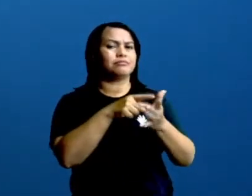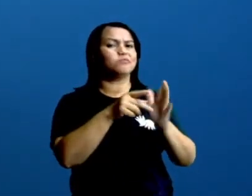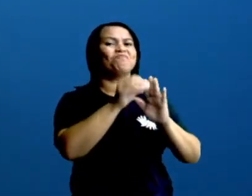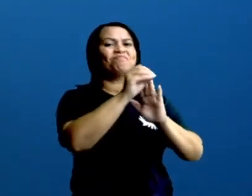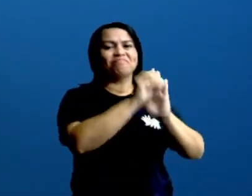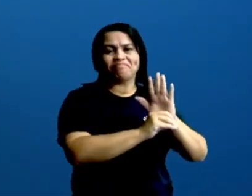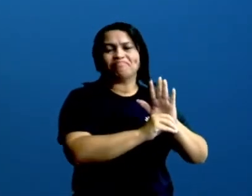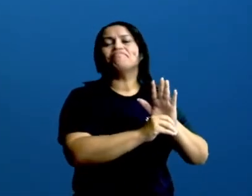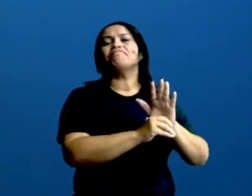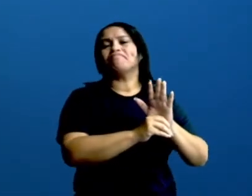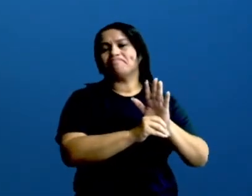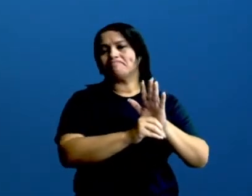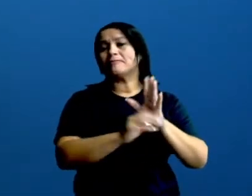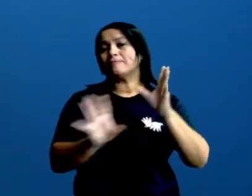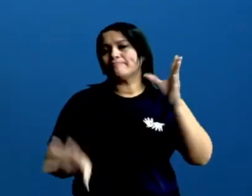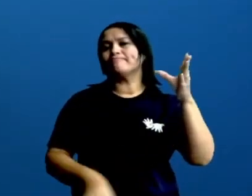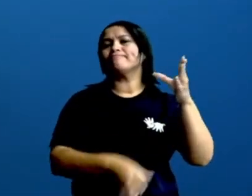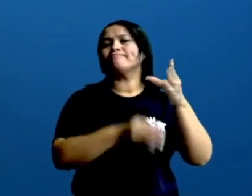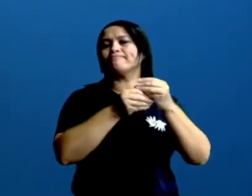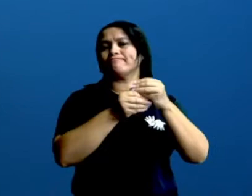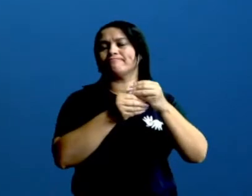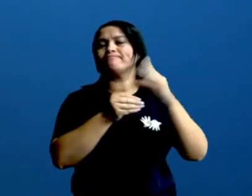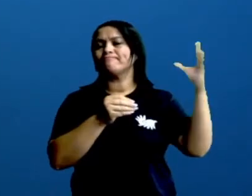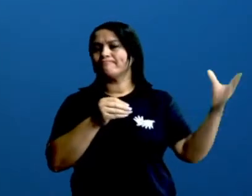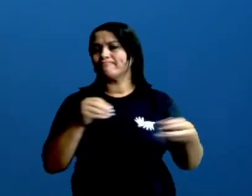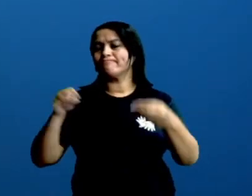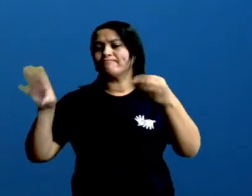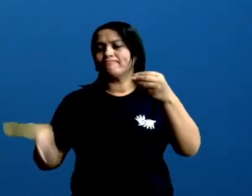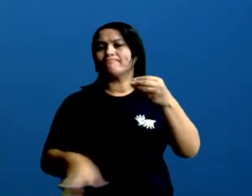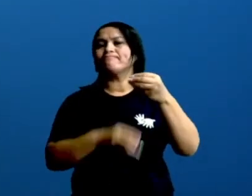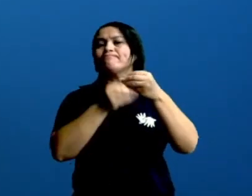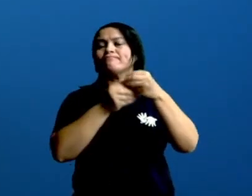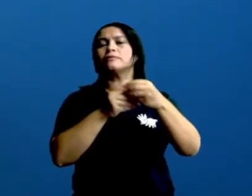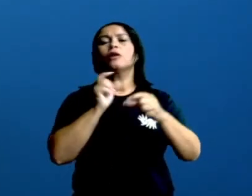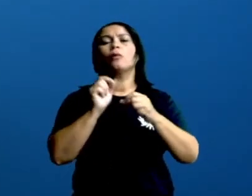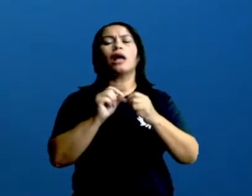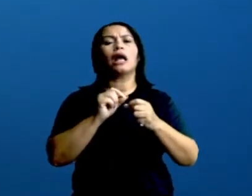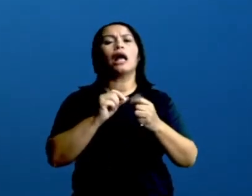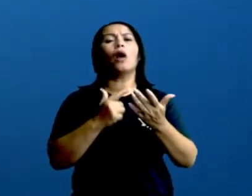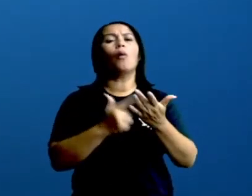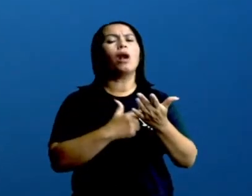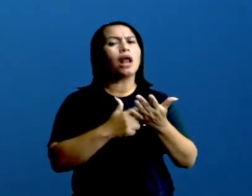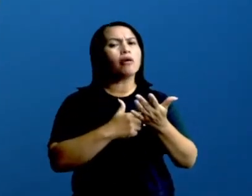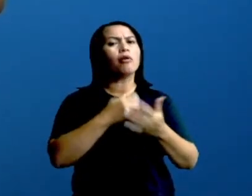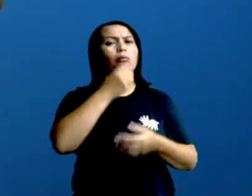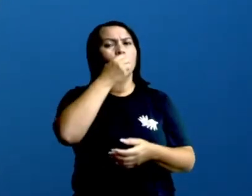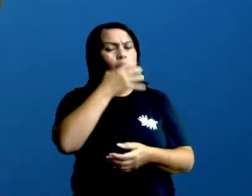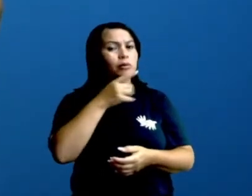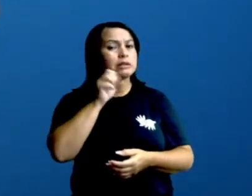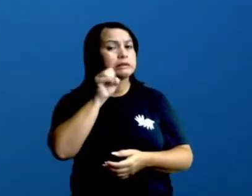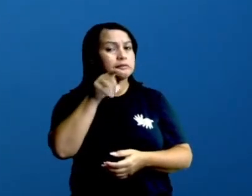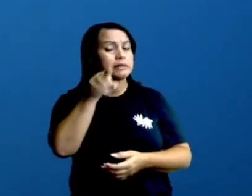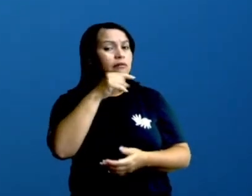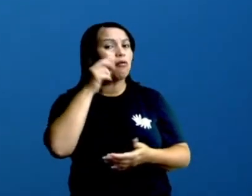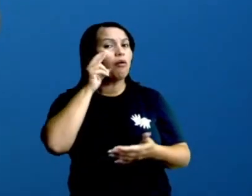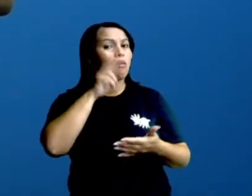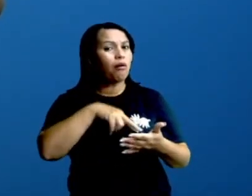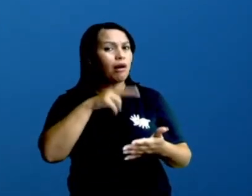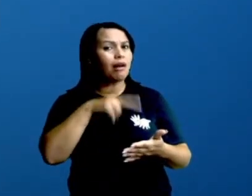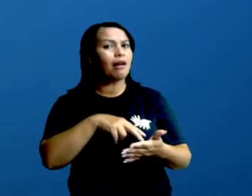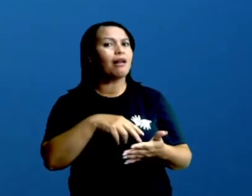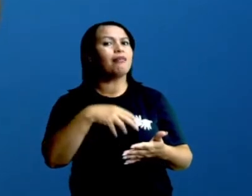eles podem ser complementares, tá vendo? E esse livro é fortíssimo, tá certo? Se você for inventar de